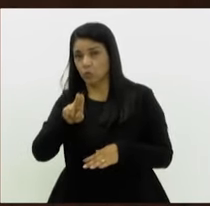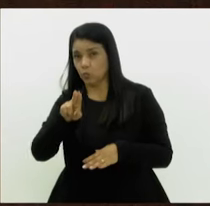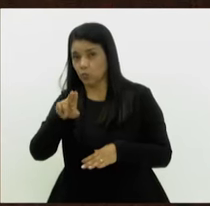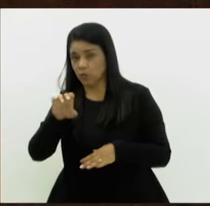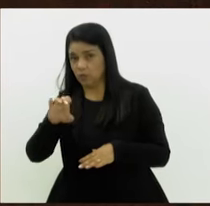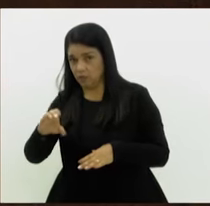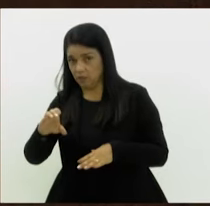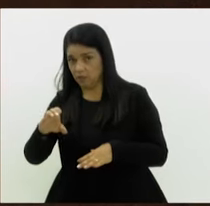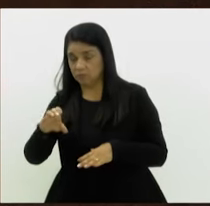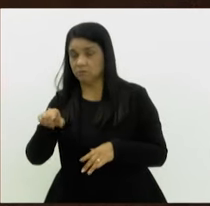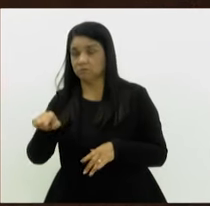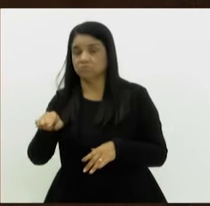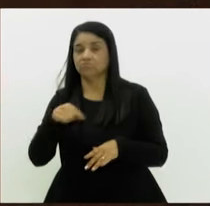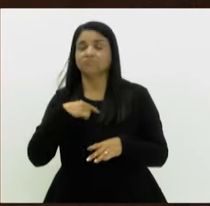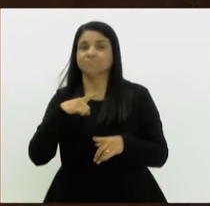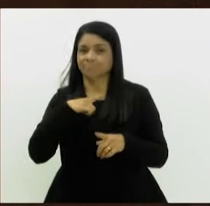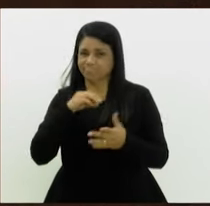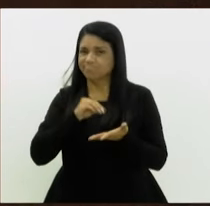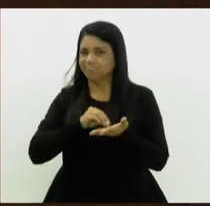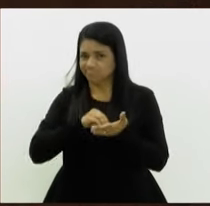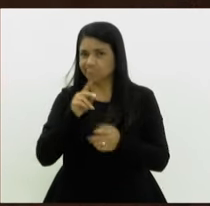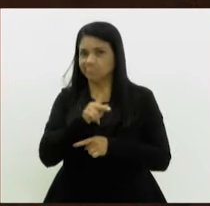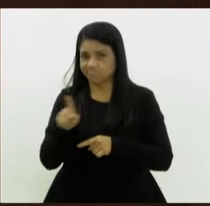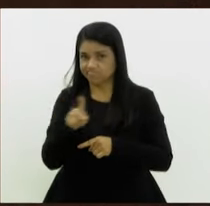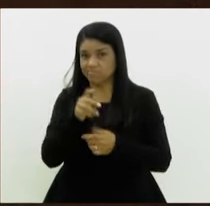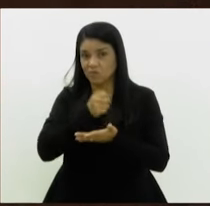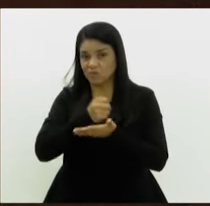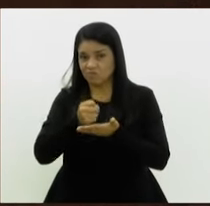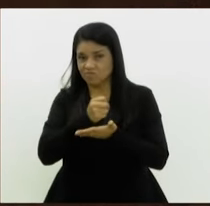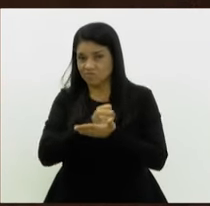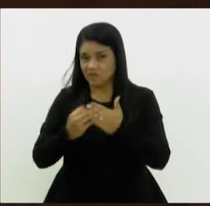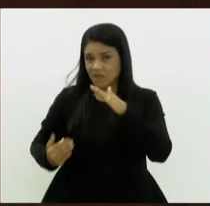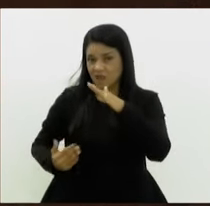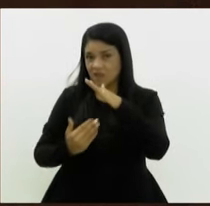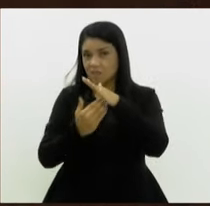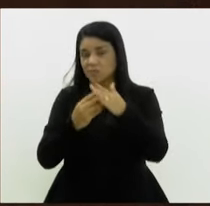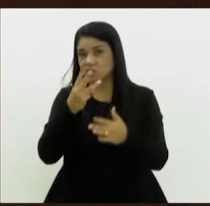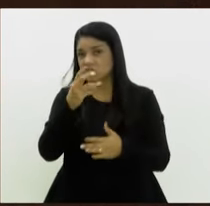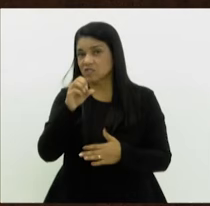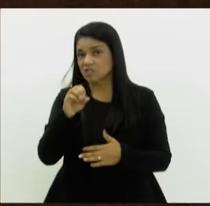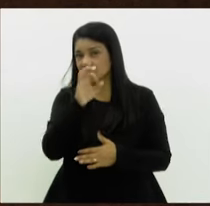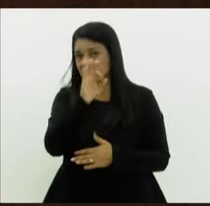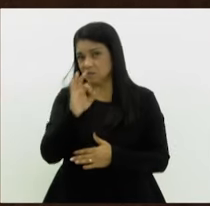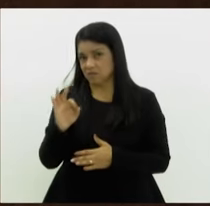onde existe, na verdade, a maior carência de professores, as contratações se limitariam a 30%,